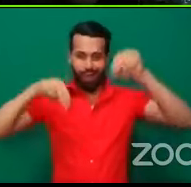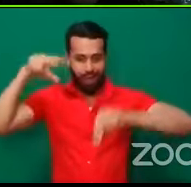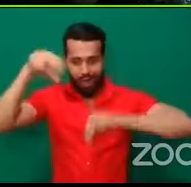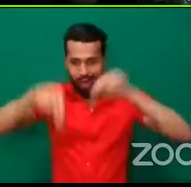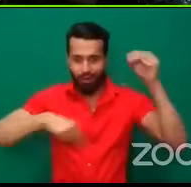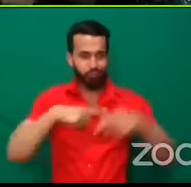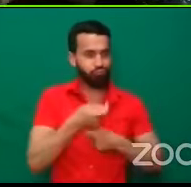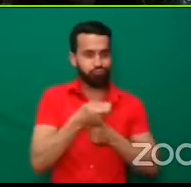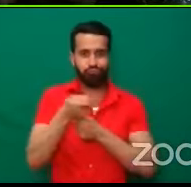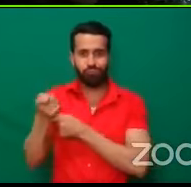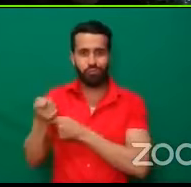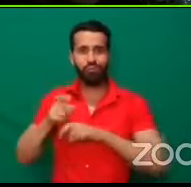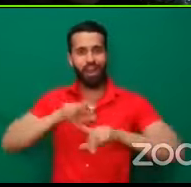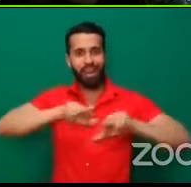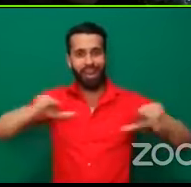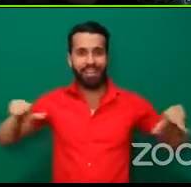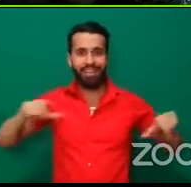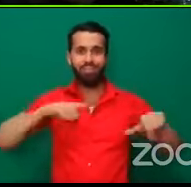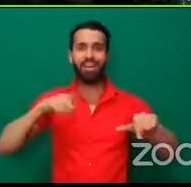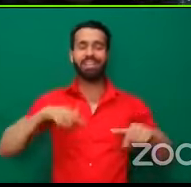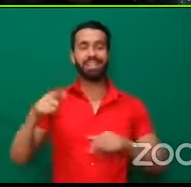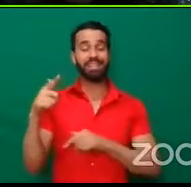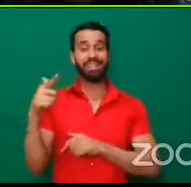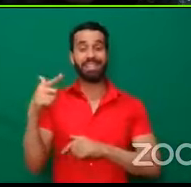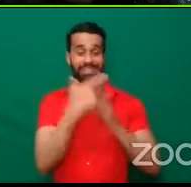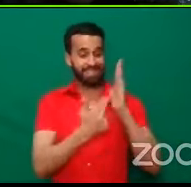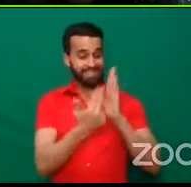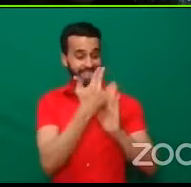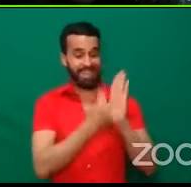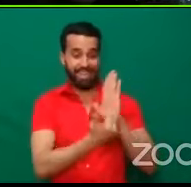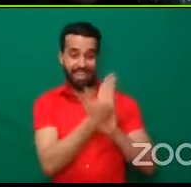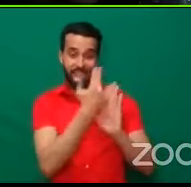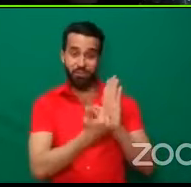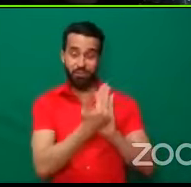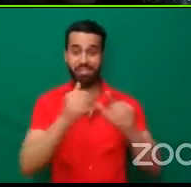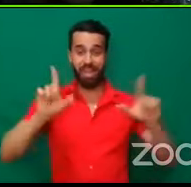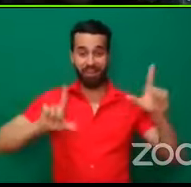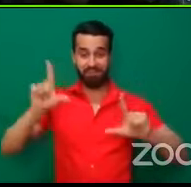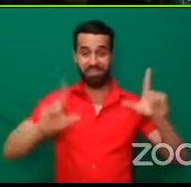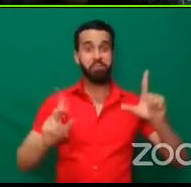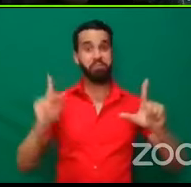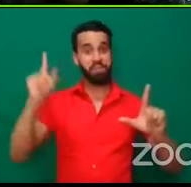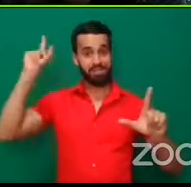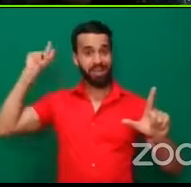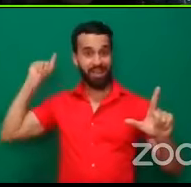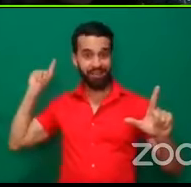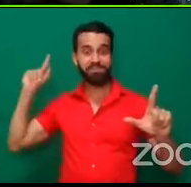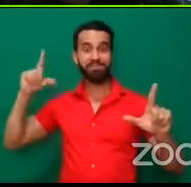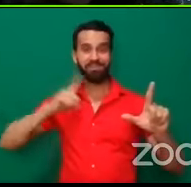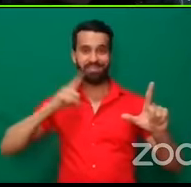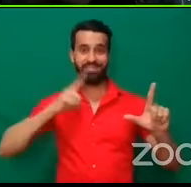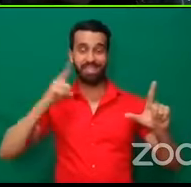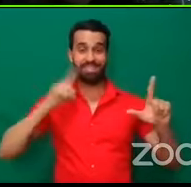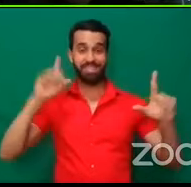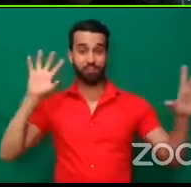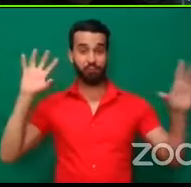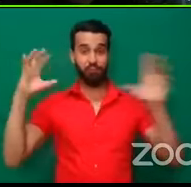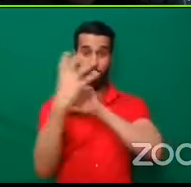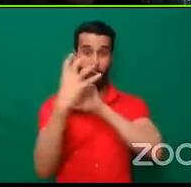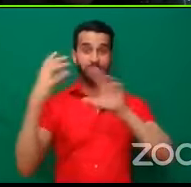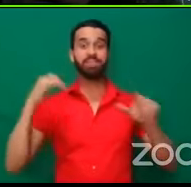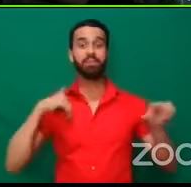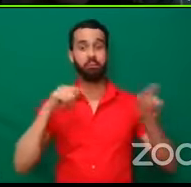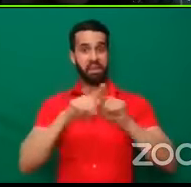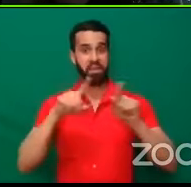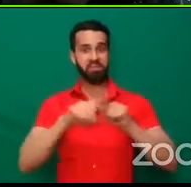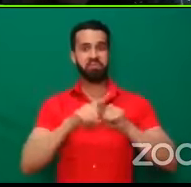Era dos desenhos da época, né? As animações da época era tudo uma Transformers, né? Era tudo uma viagem,